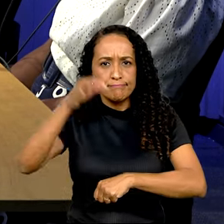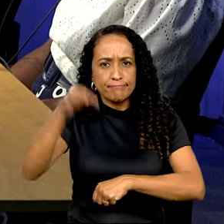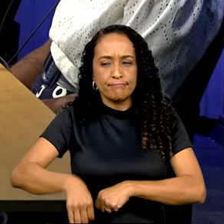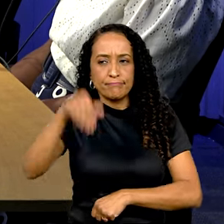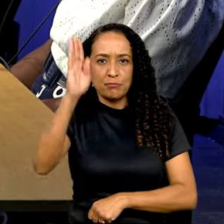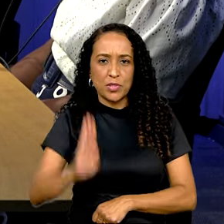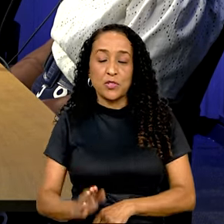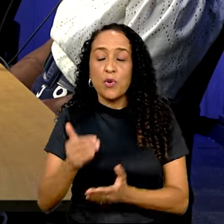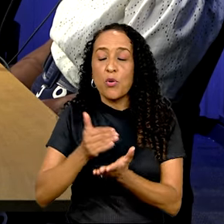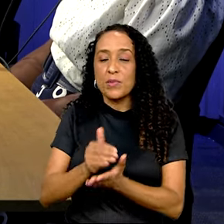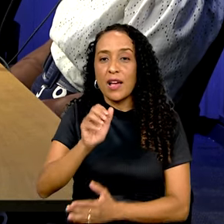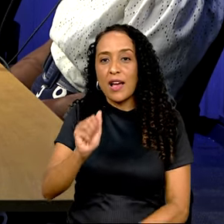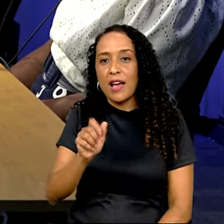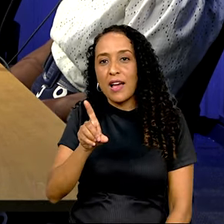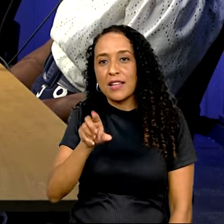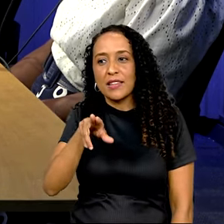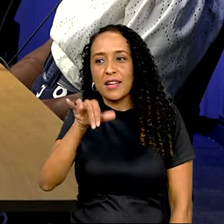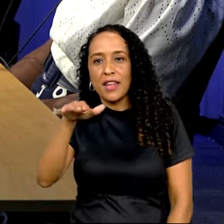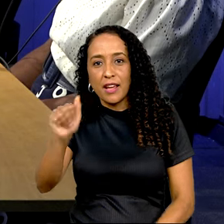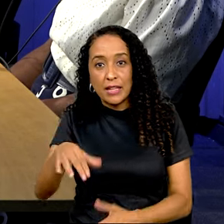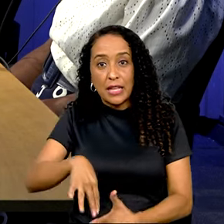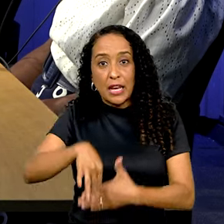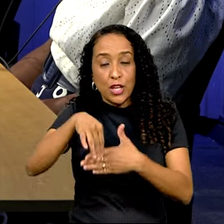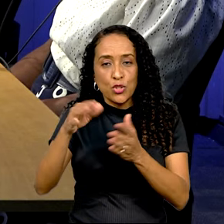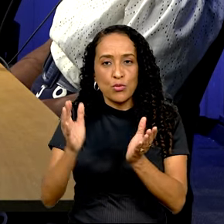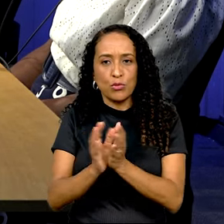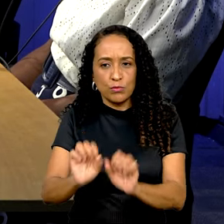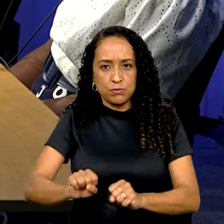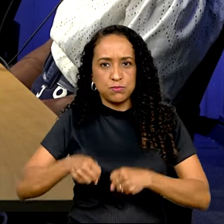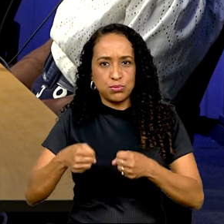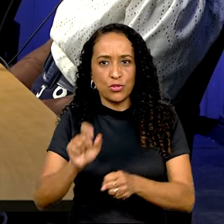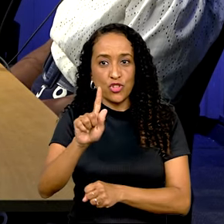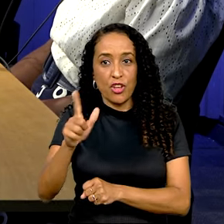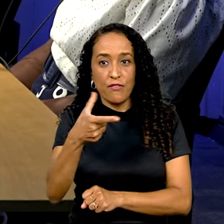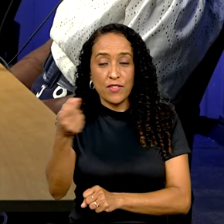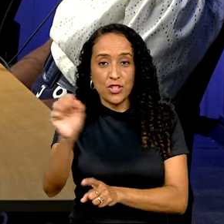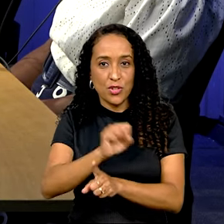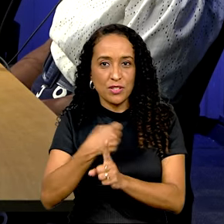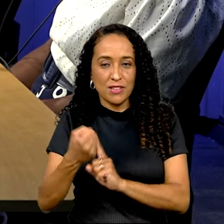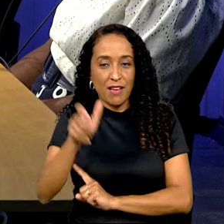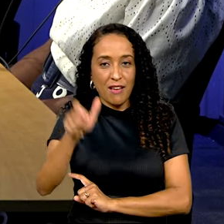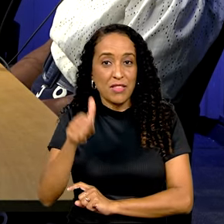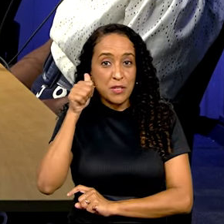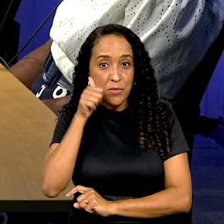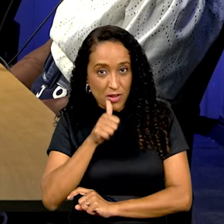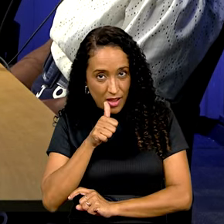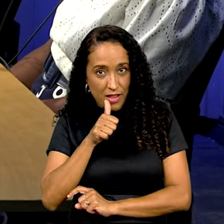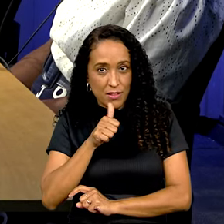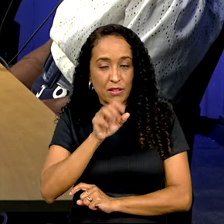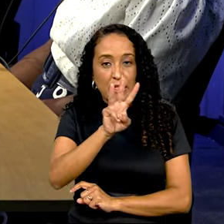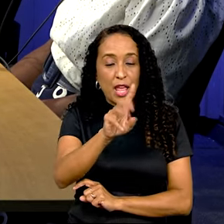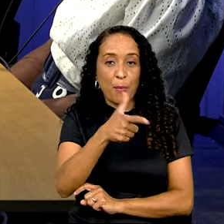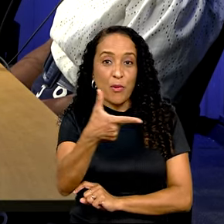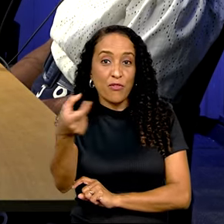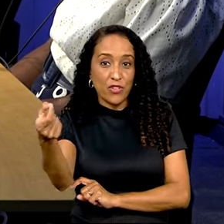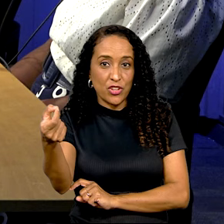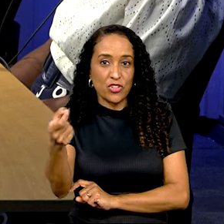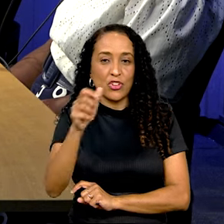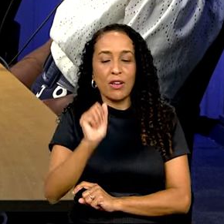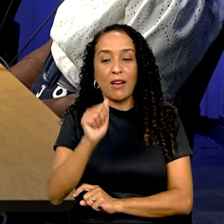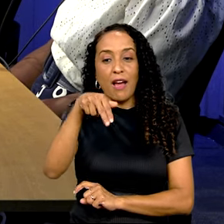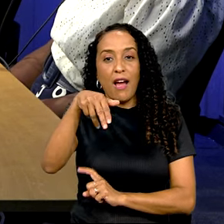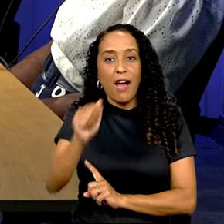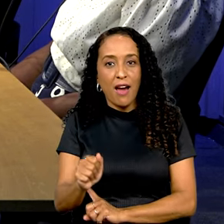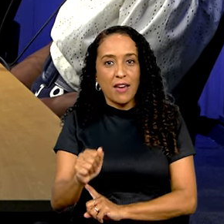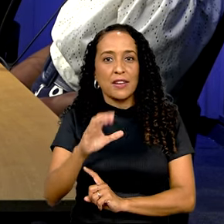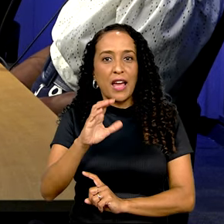vamos começar aqui Adriana Carvalho líder do grupo de engajamento do G20 social das mulheres u W20 Ana